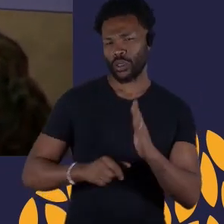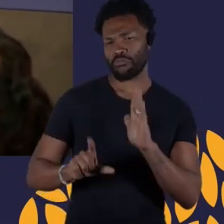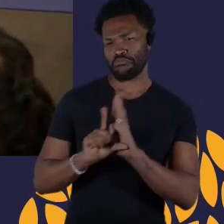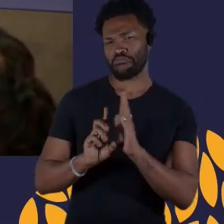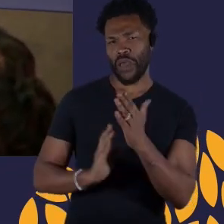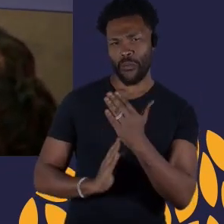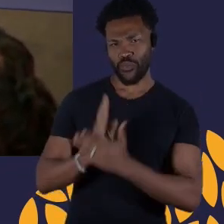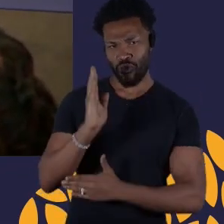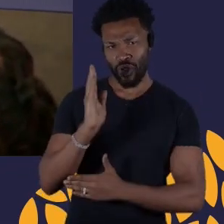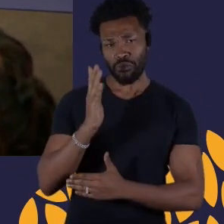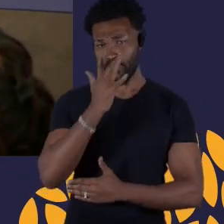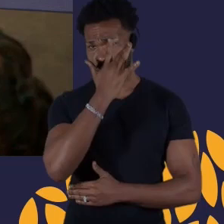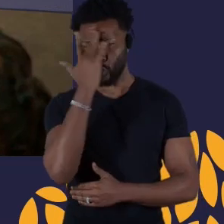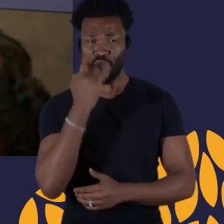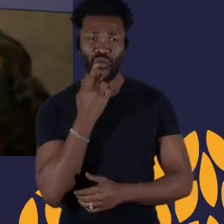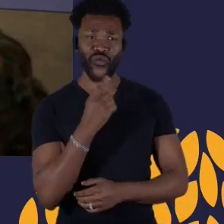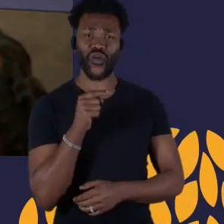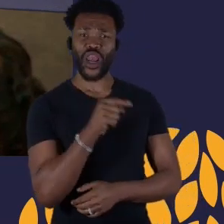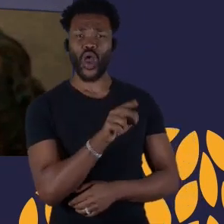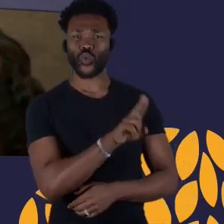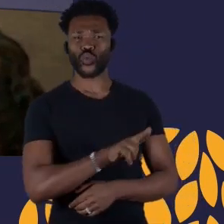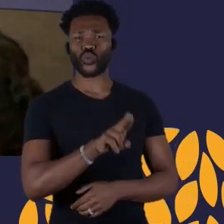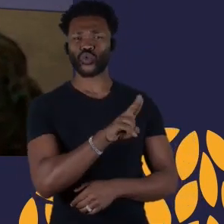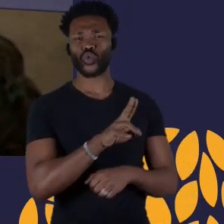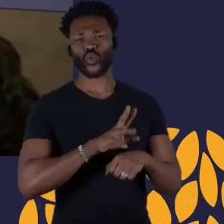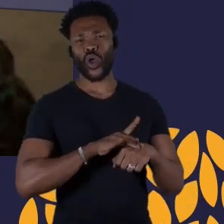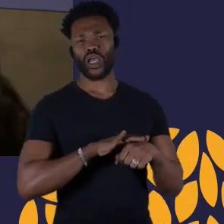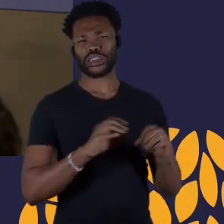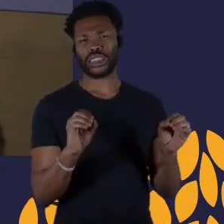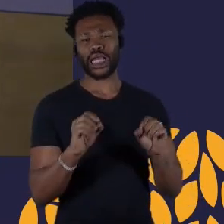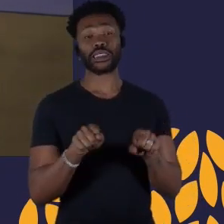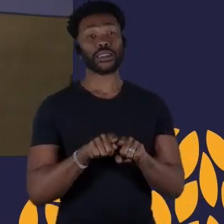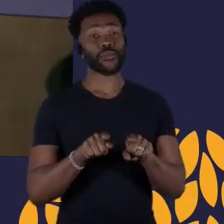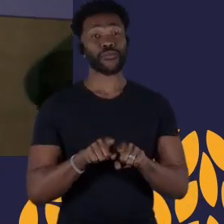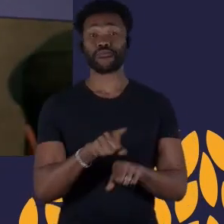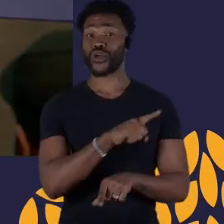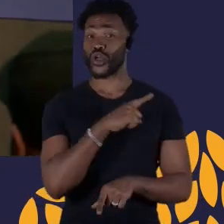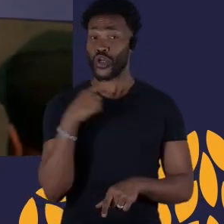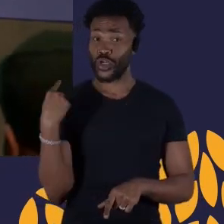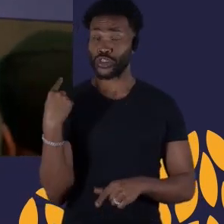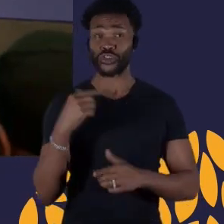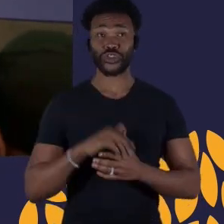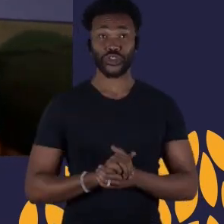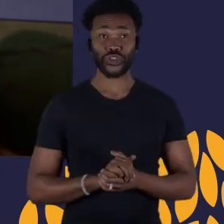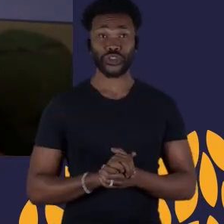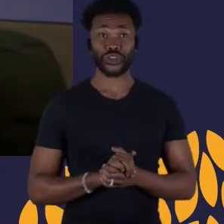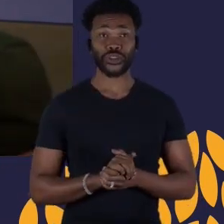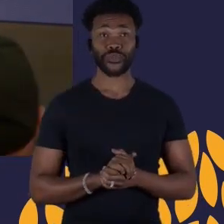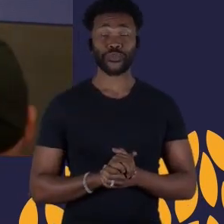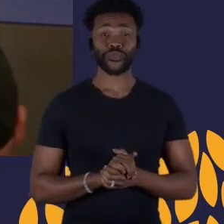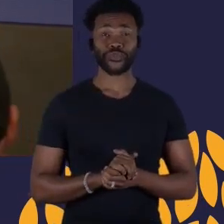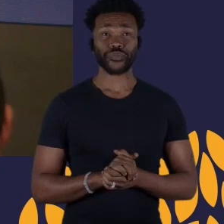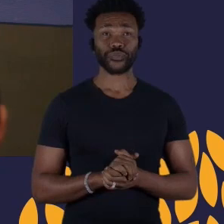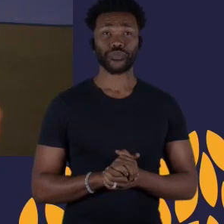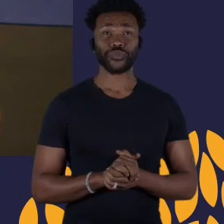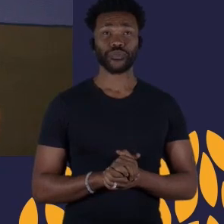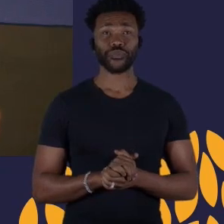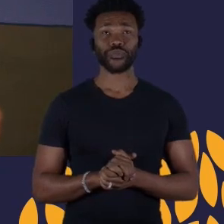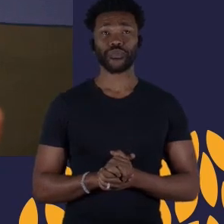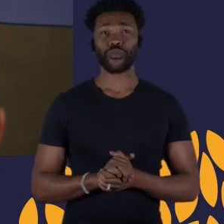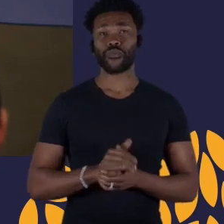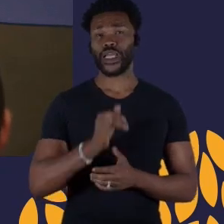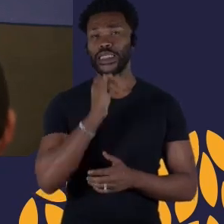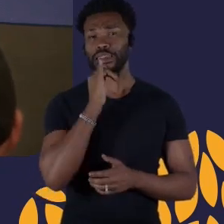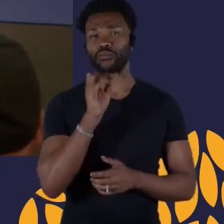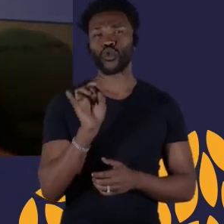legalização, ninguém quer falar dos doentes e mesmo das mortes. Eu não quero, sou